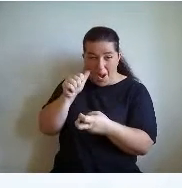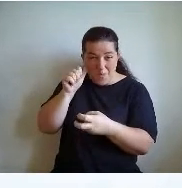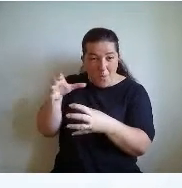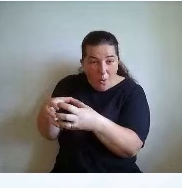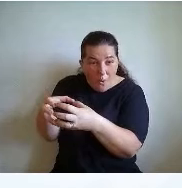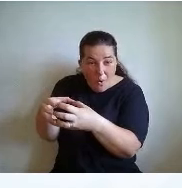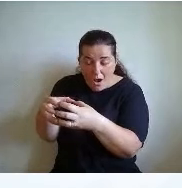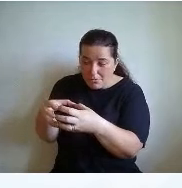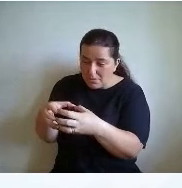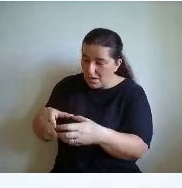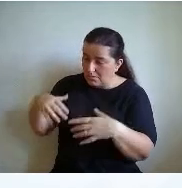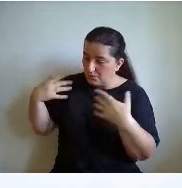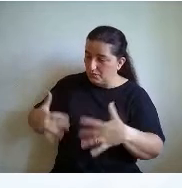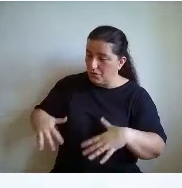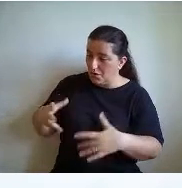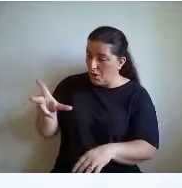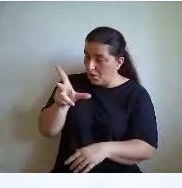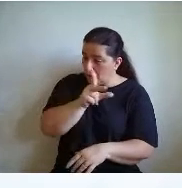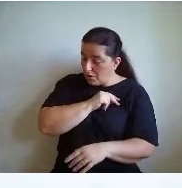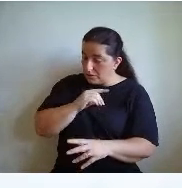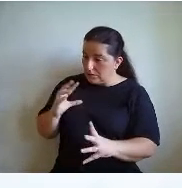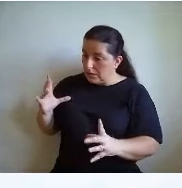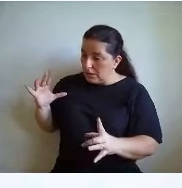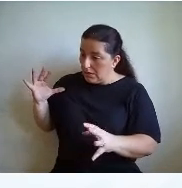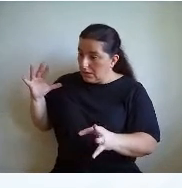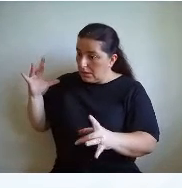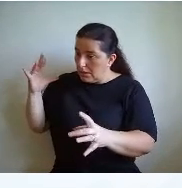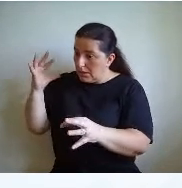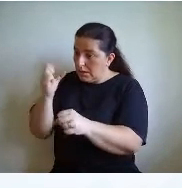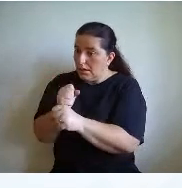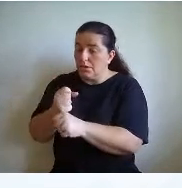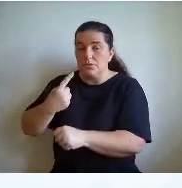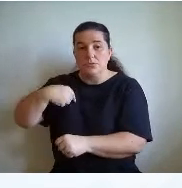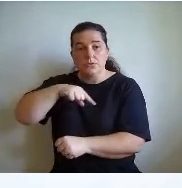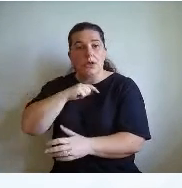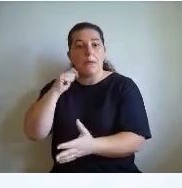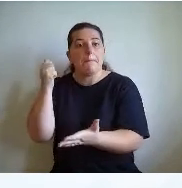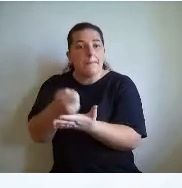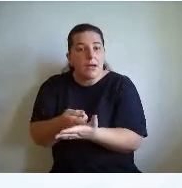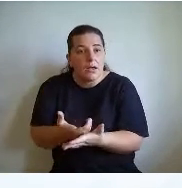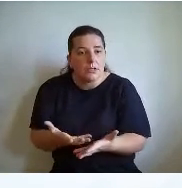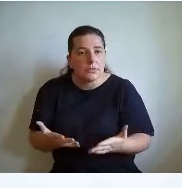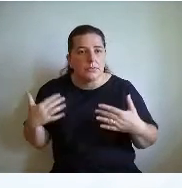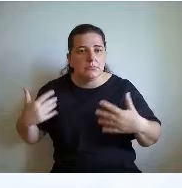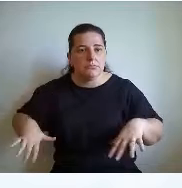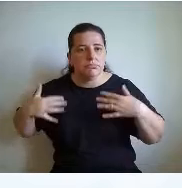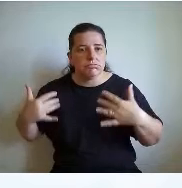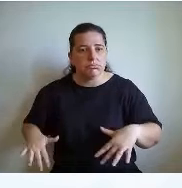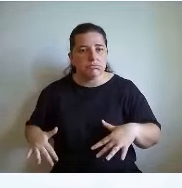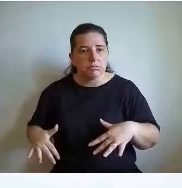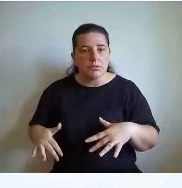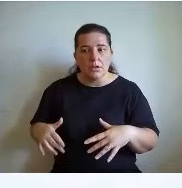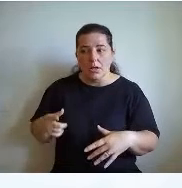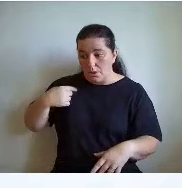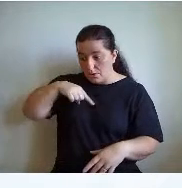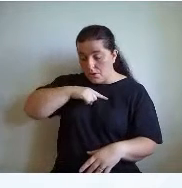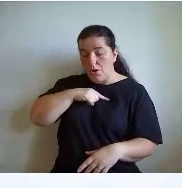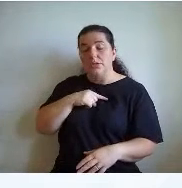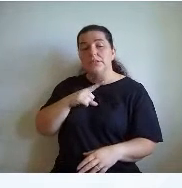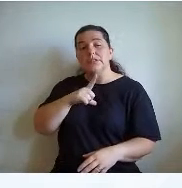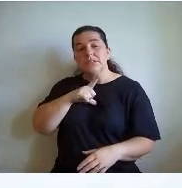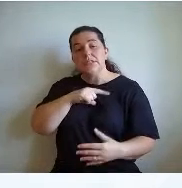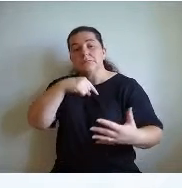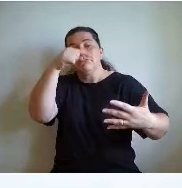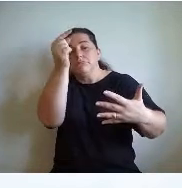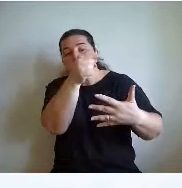o tamanho da conta que a gente está pagando, né? A gente vive uma série